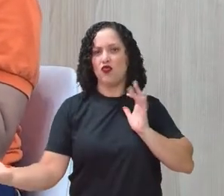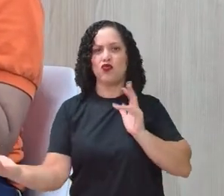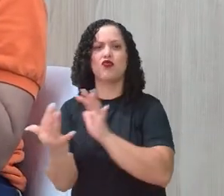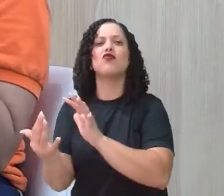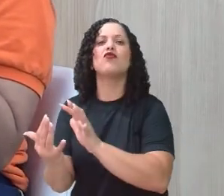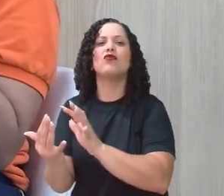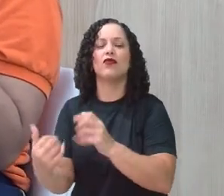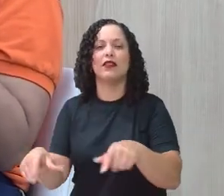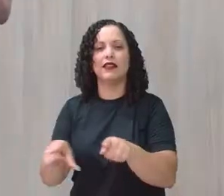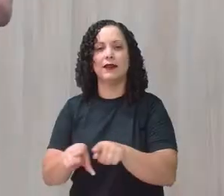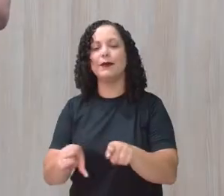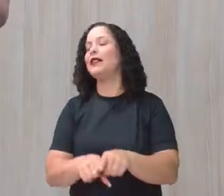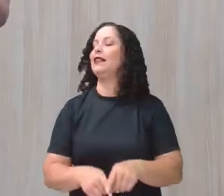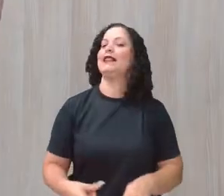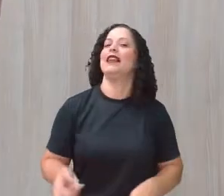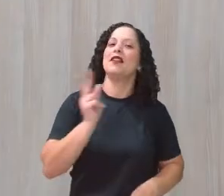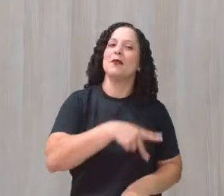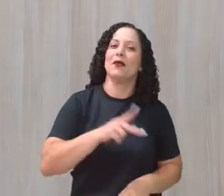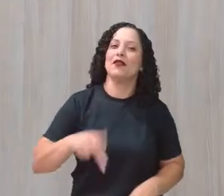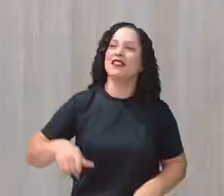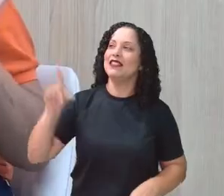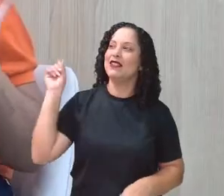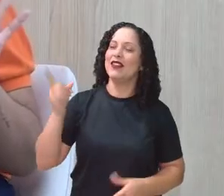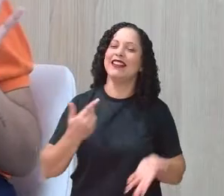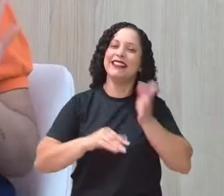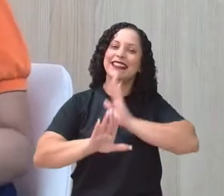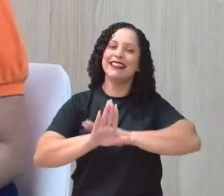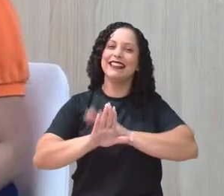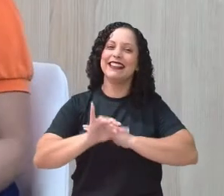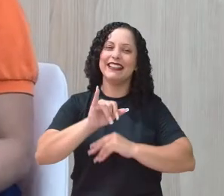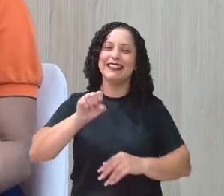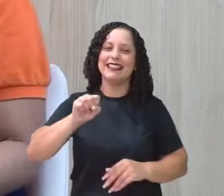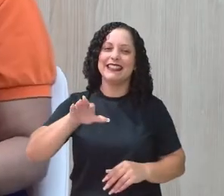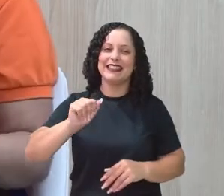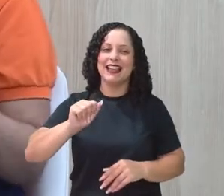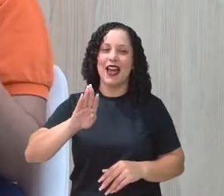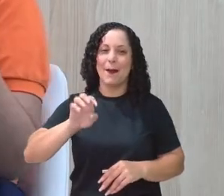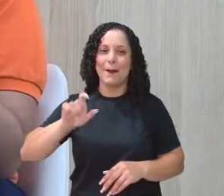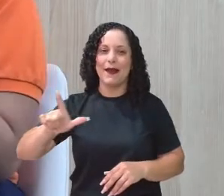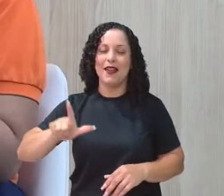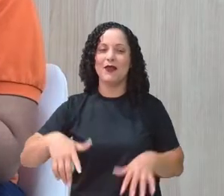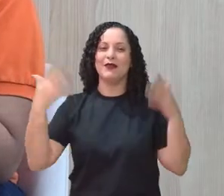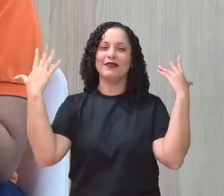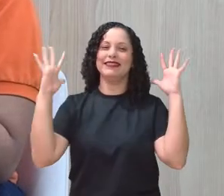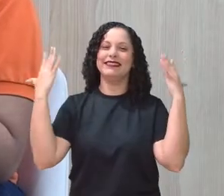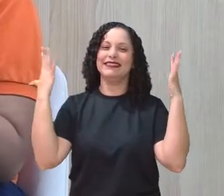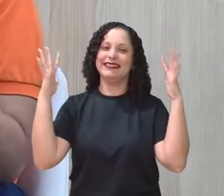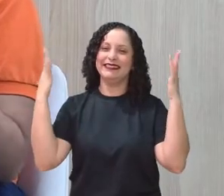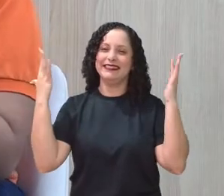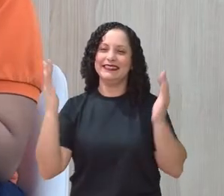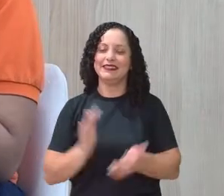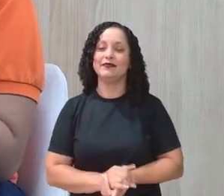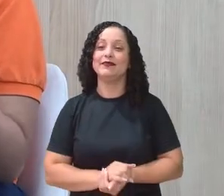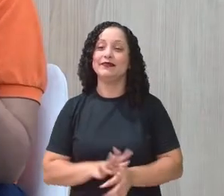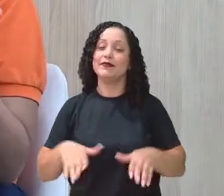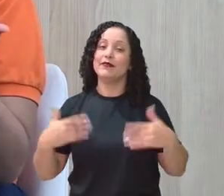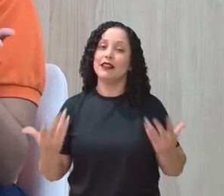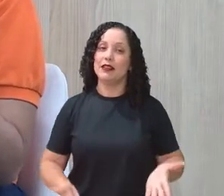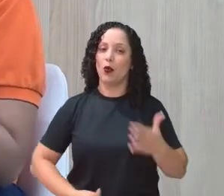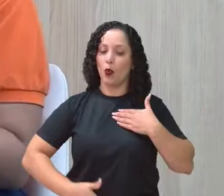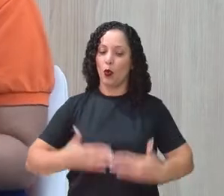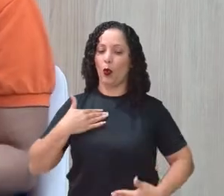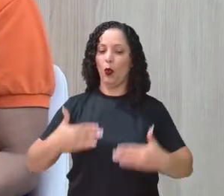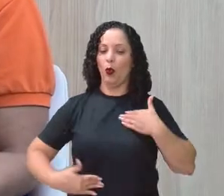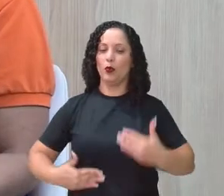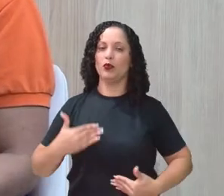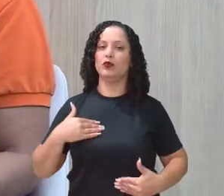aplaudindo aqui. Professora Isabel ali aplaudindo. Acho que acertei, viu? A questão. Acertamos. Então, é por isso que os anticorpos vão